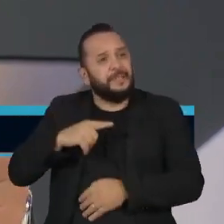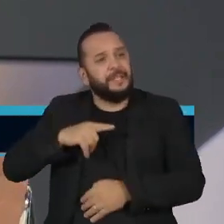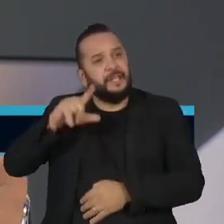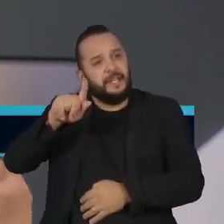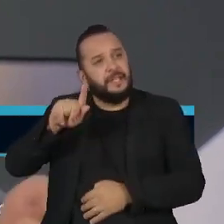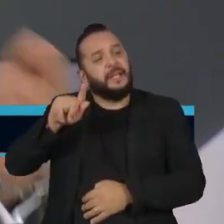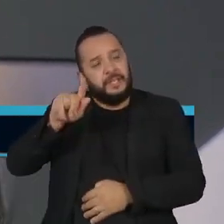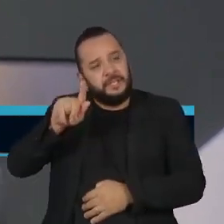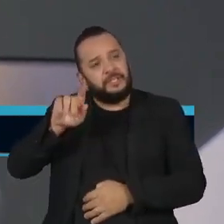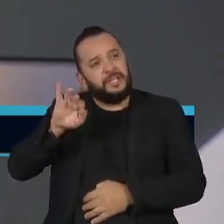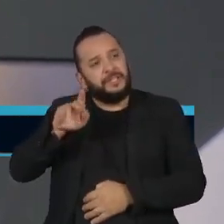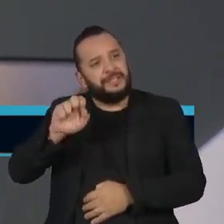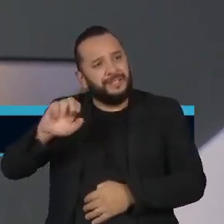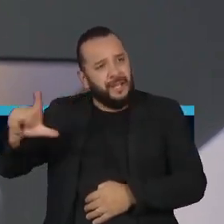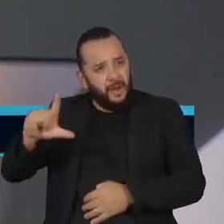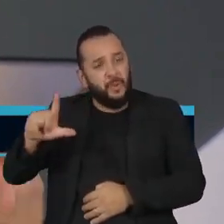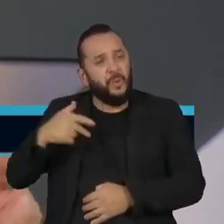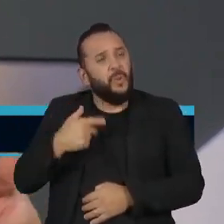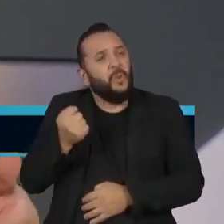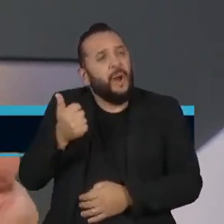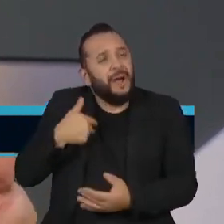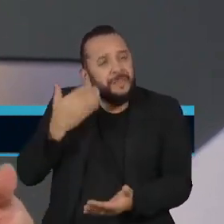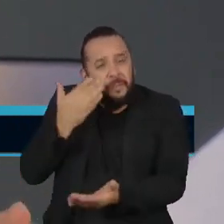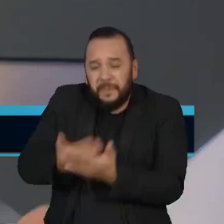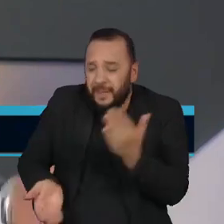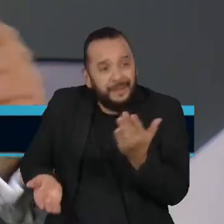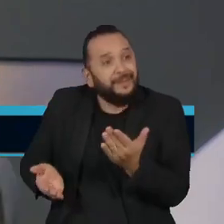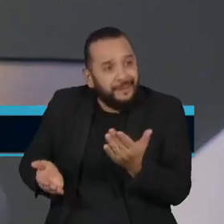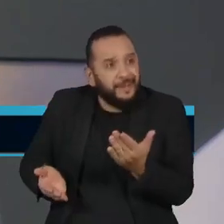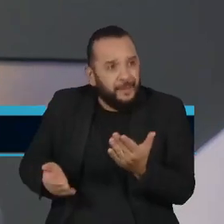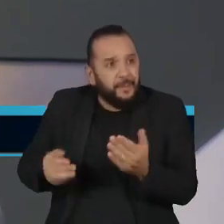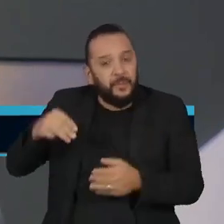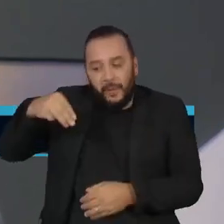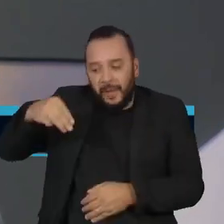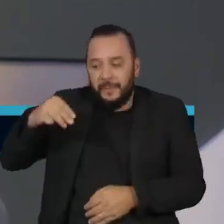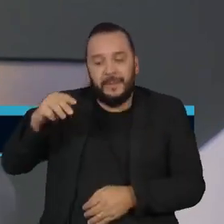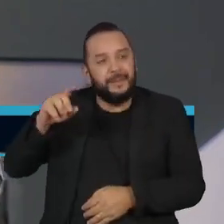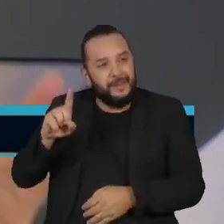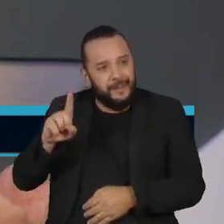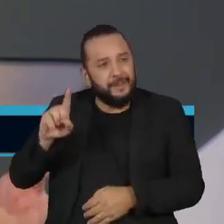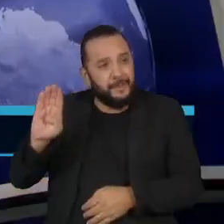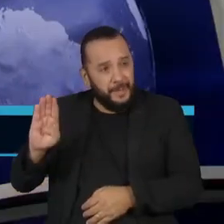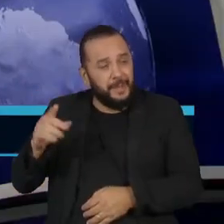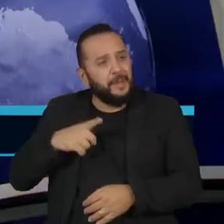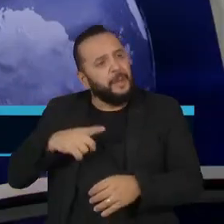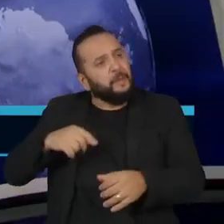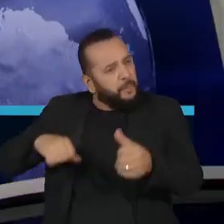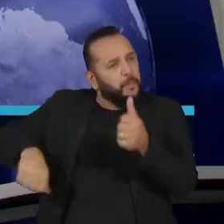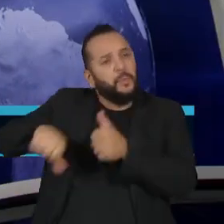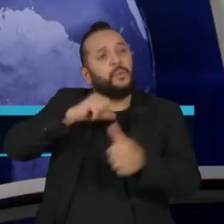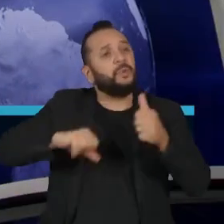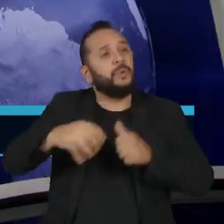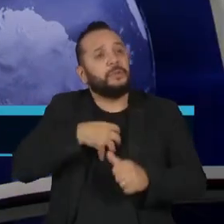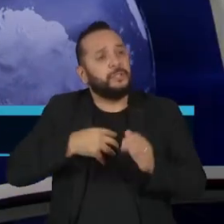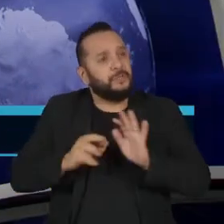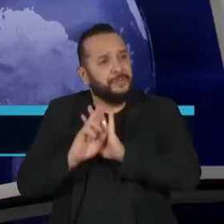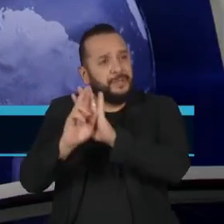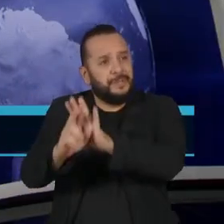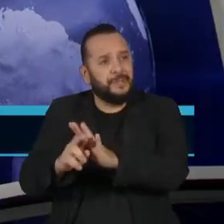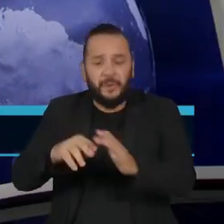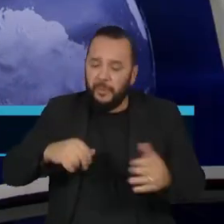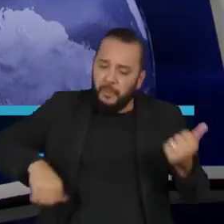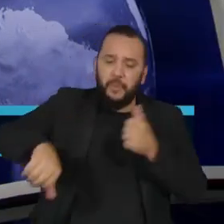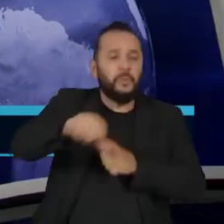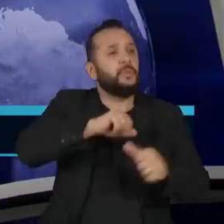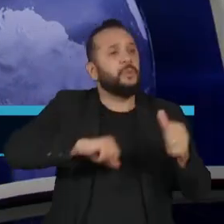para o MDB, mudou com o Pacote do Brasil, fechou o Congresso, o Pacote de abril de 77, mudou as questões de representação, mudou as questões de